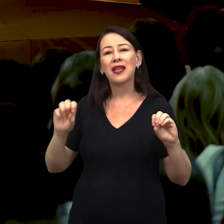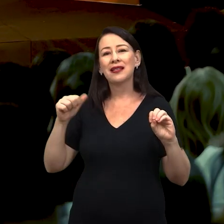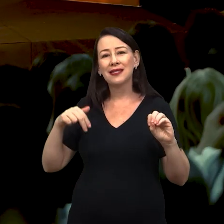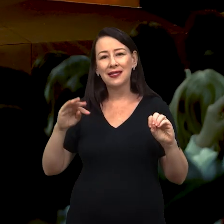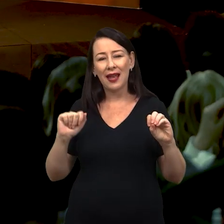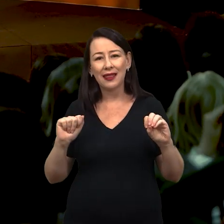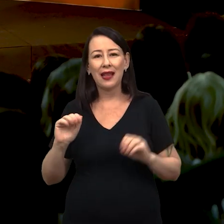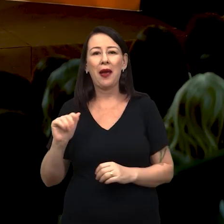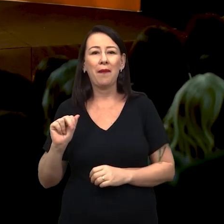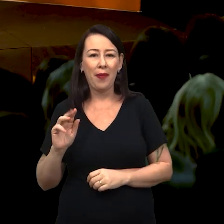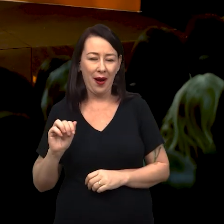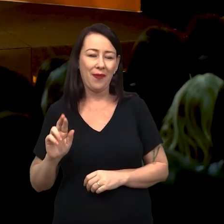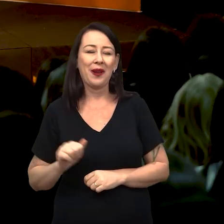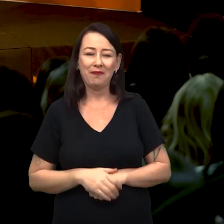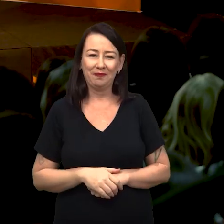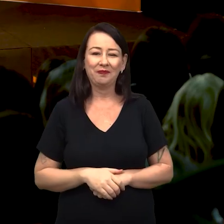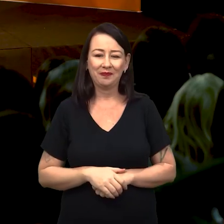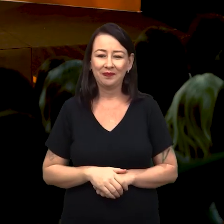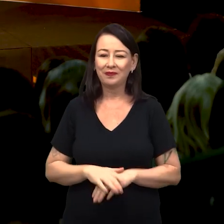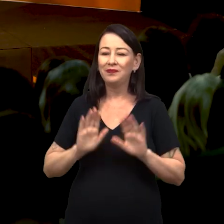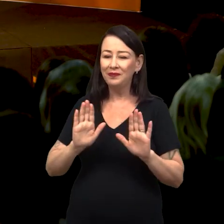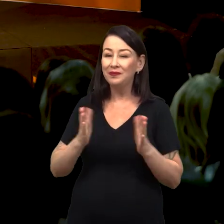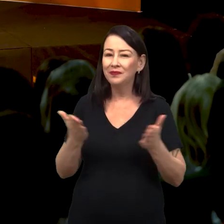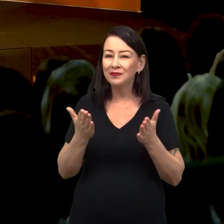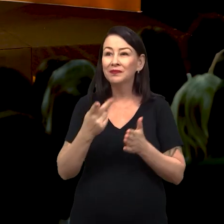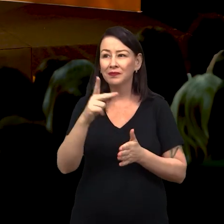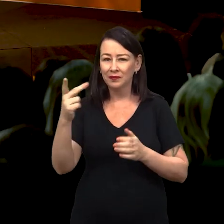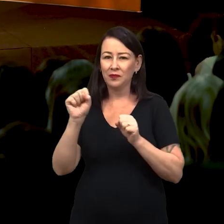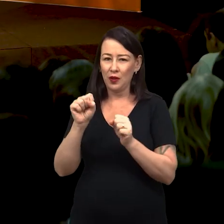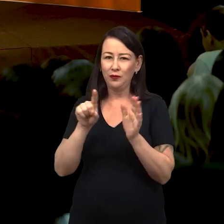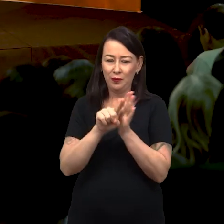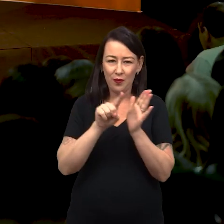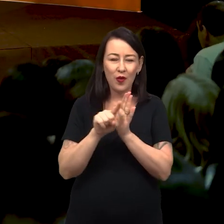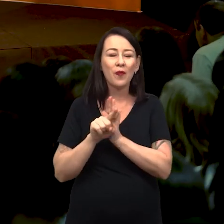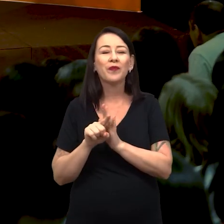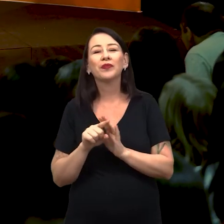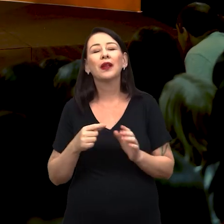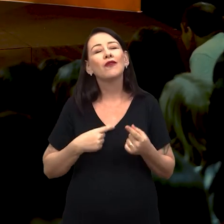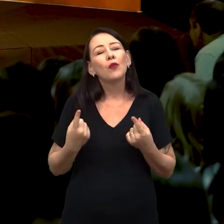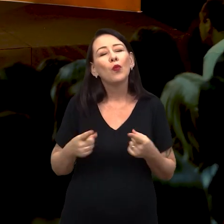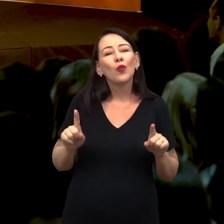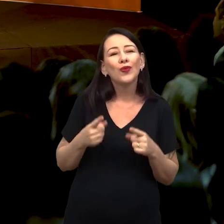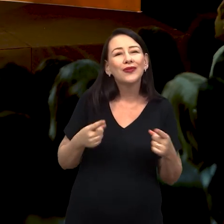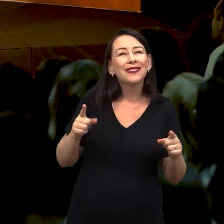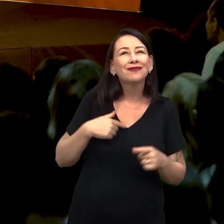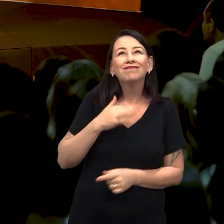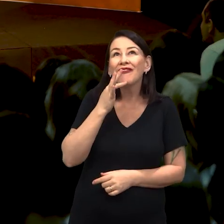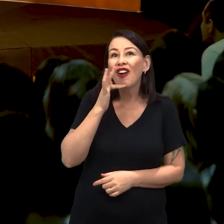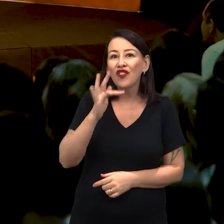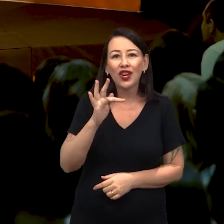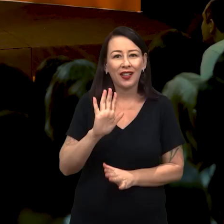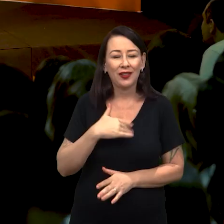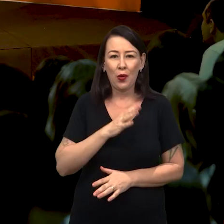Bárbara. E para fechar, a gente vai abrir para vocês também perguntarem. Eu vou fazer um acalanto, que é um acalanto